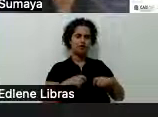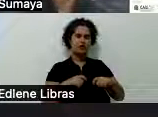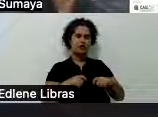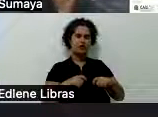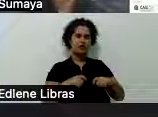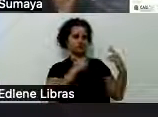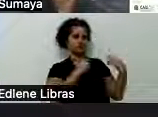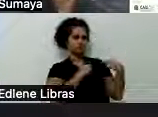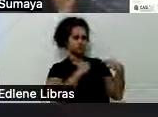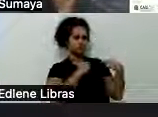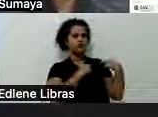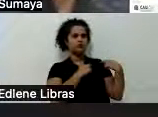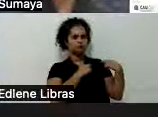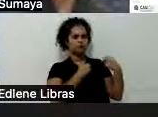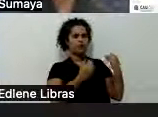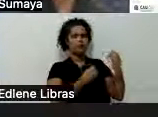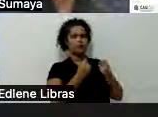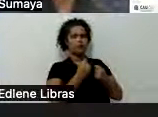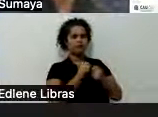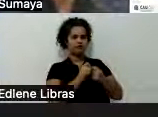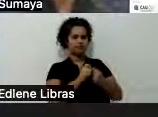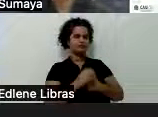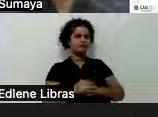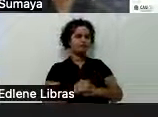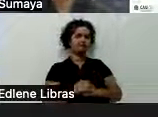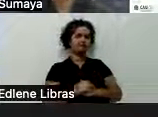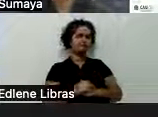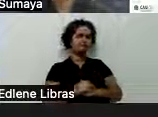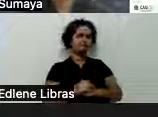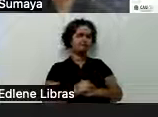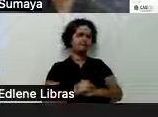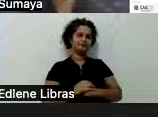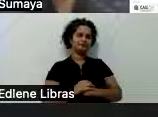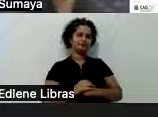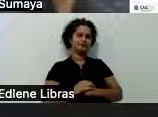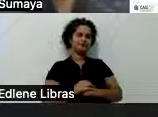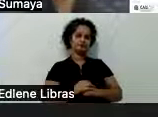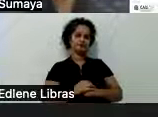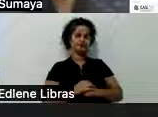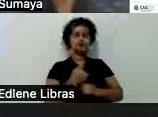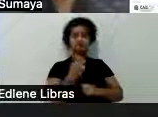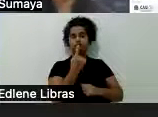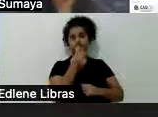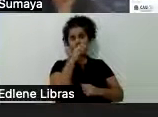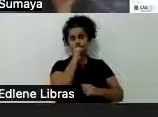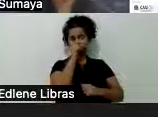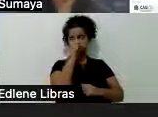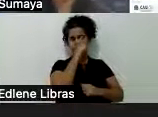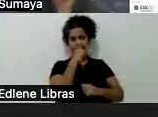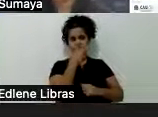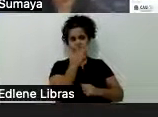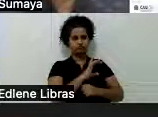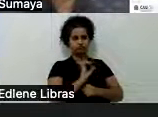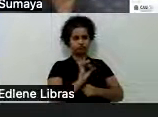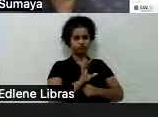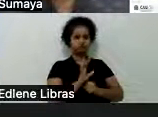responsivo dessas intervenções. Aqui, apesar de uma ação que durou só um fim de semana, ela foi bastante ambiciosa, no sentido que